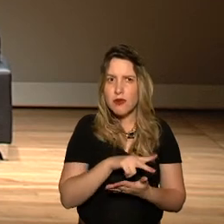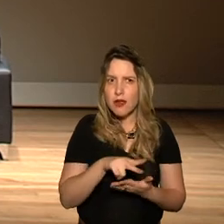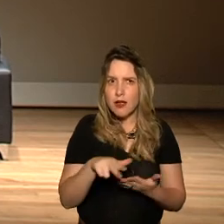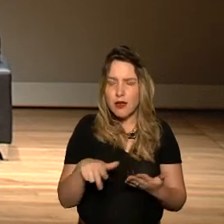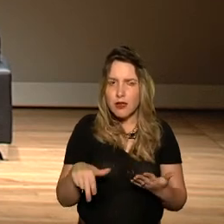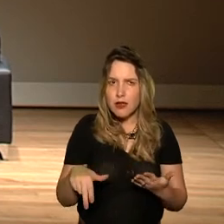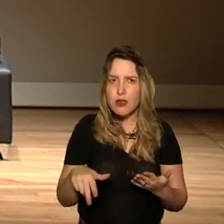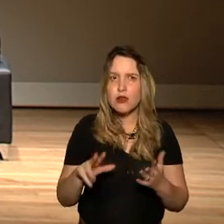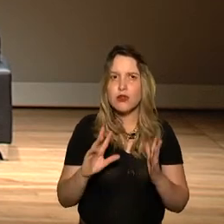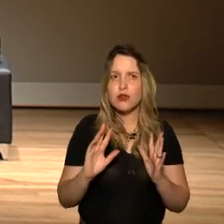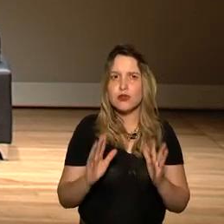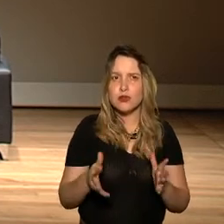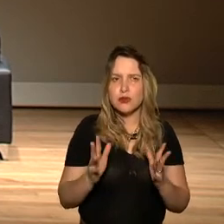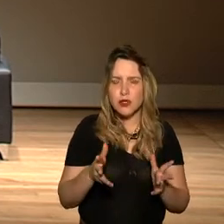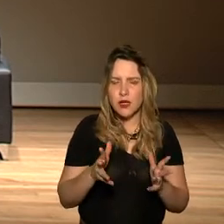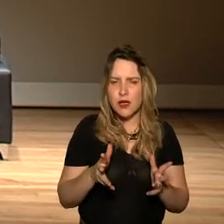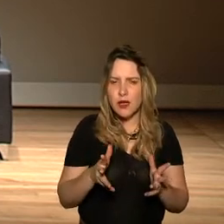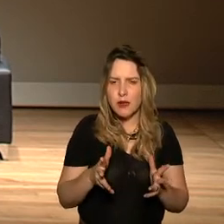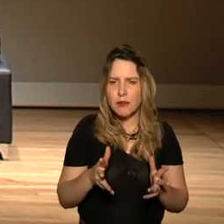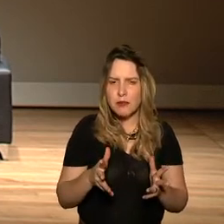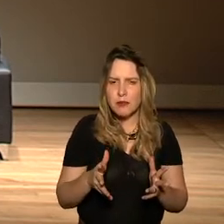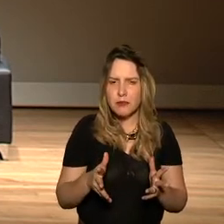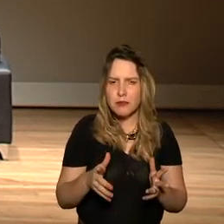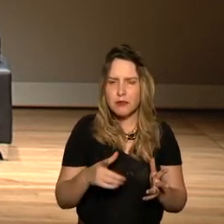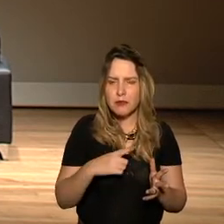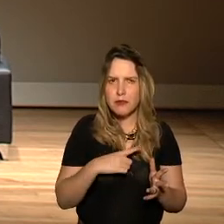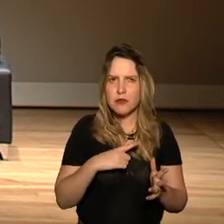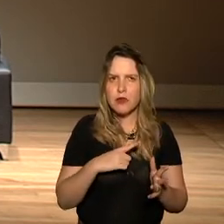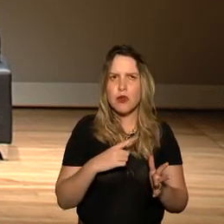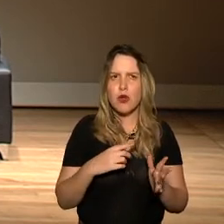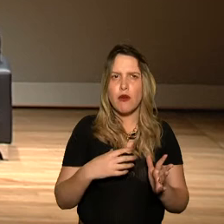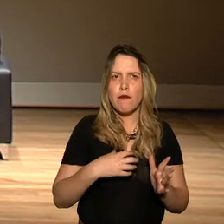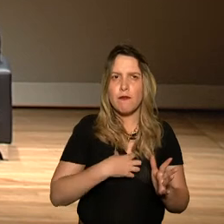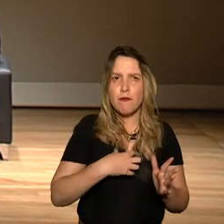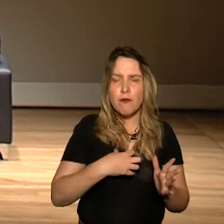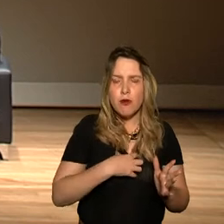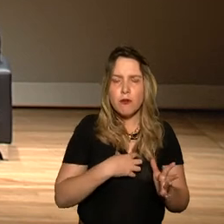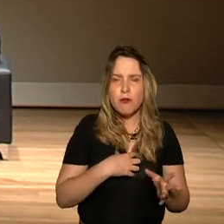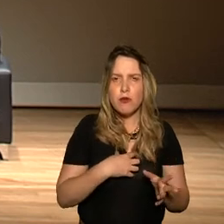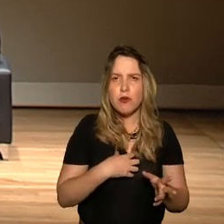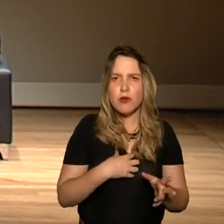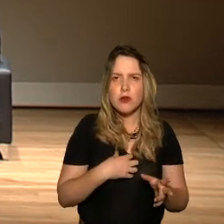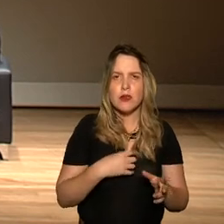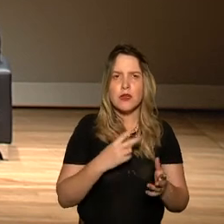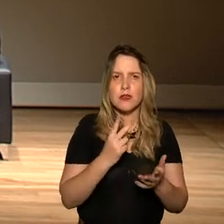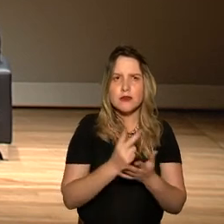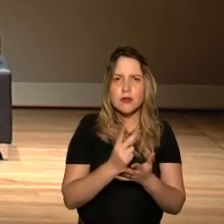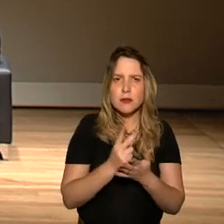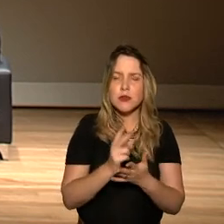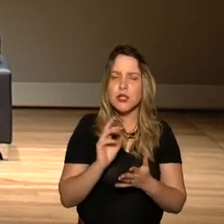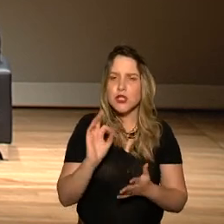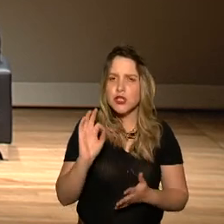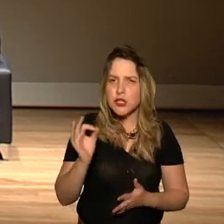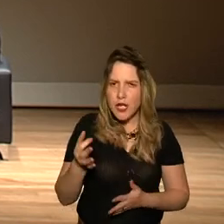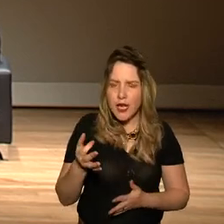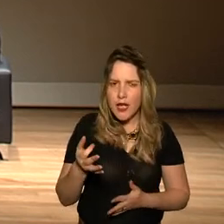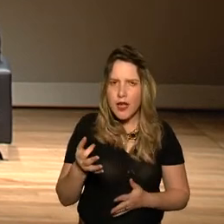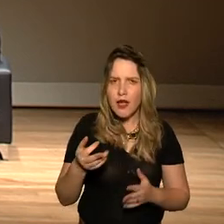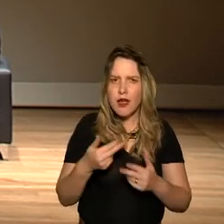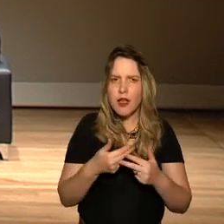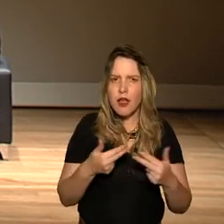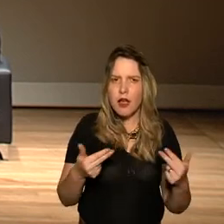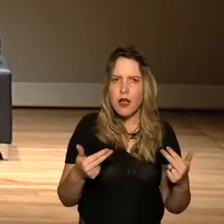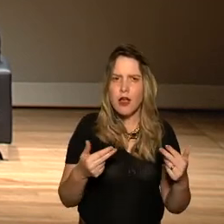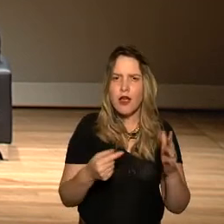aqui porque um grupo de teatro foi na minha escola no na extremos zona sul de São Paulo no Capão Redondo entrei nesse grupo de teatro e esse grupo teatro me trouxe até